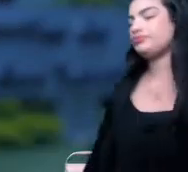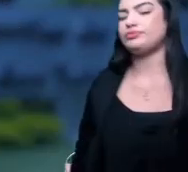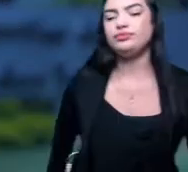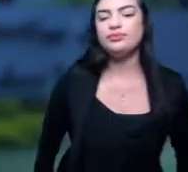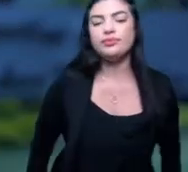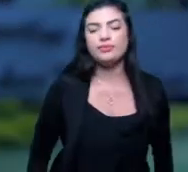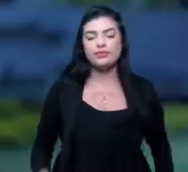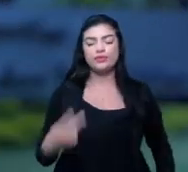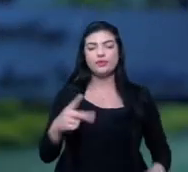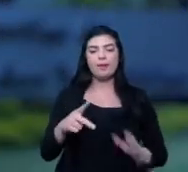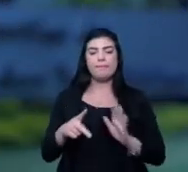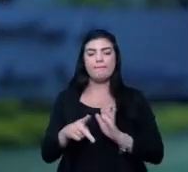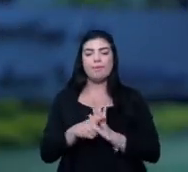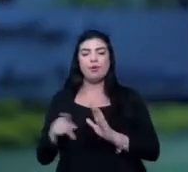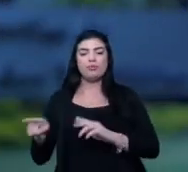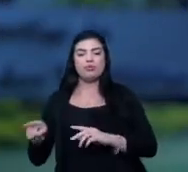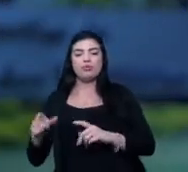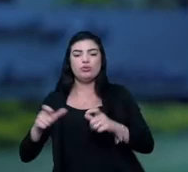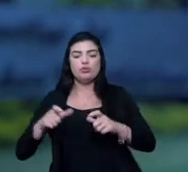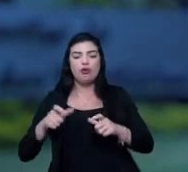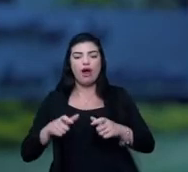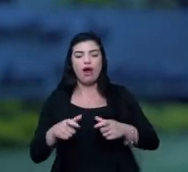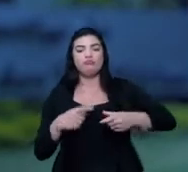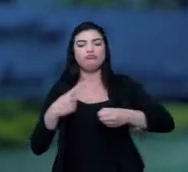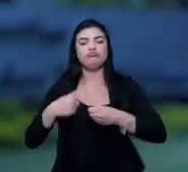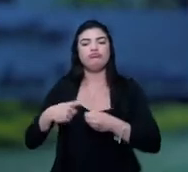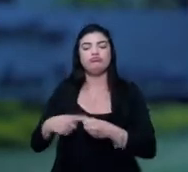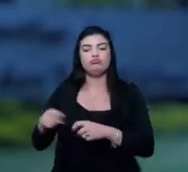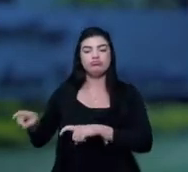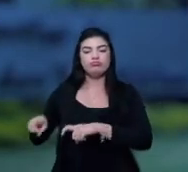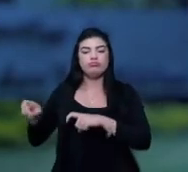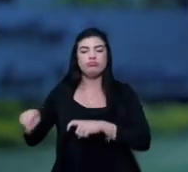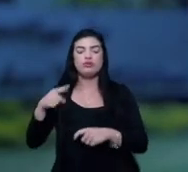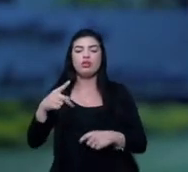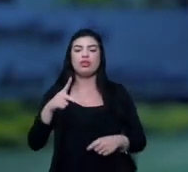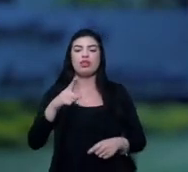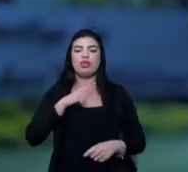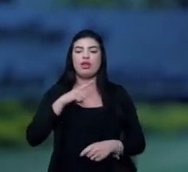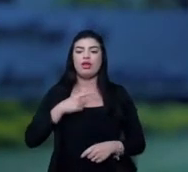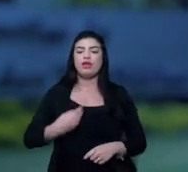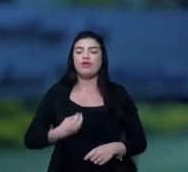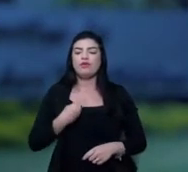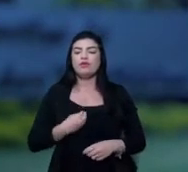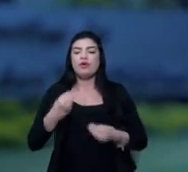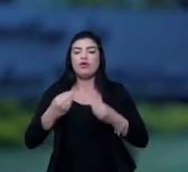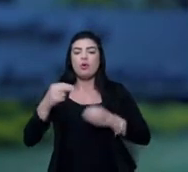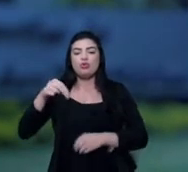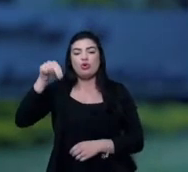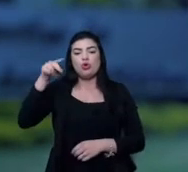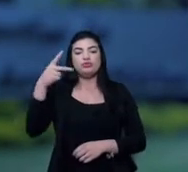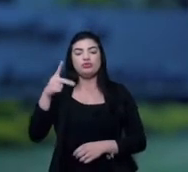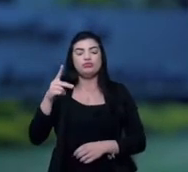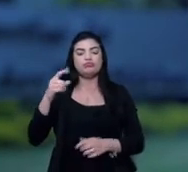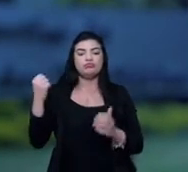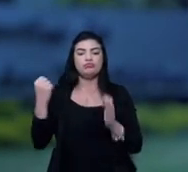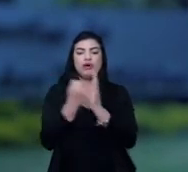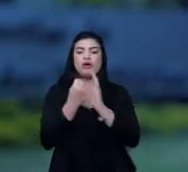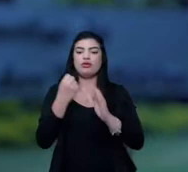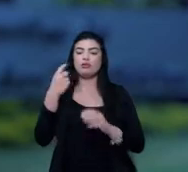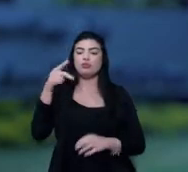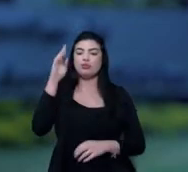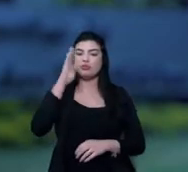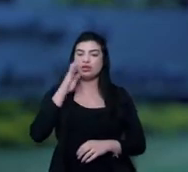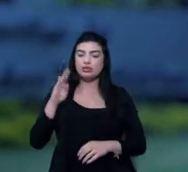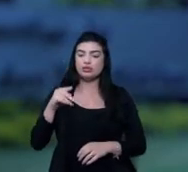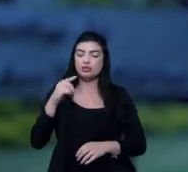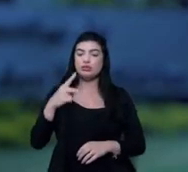Nordeste é um conceito criado nos anos 30 para designar uma região do Brasil. Mas o sertão ele vai abarcar